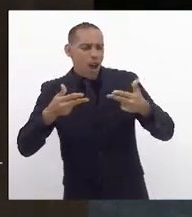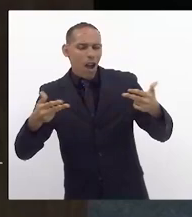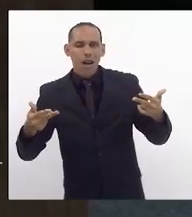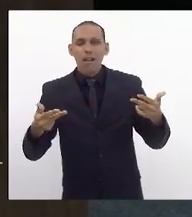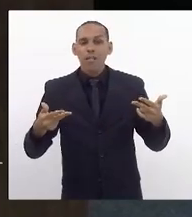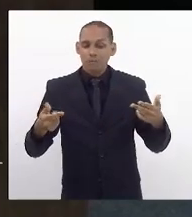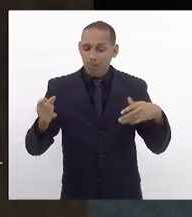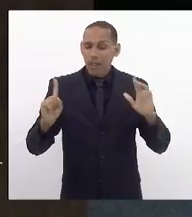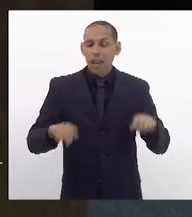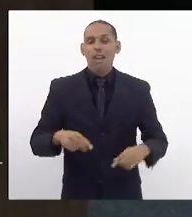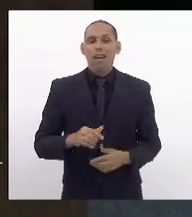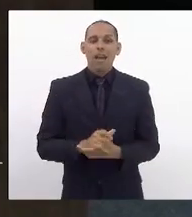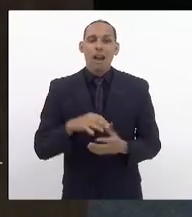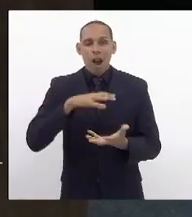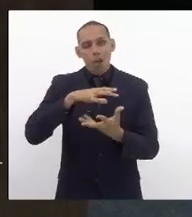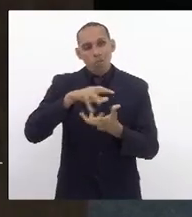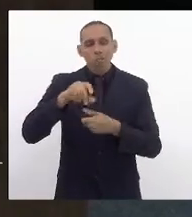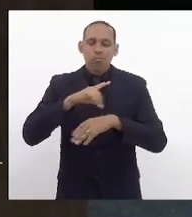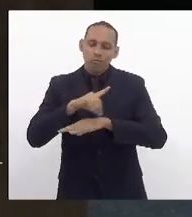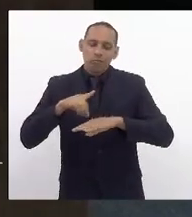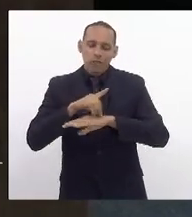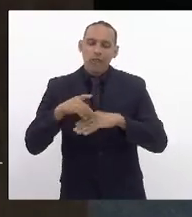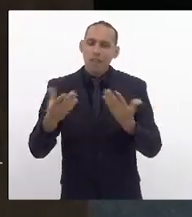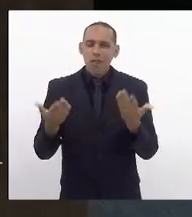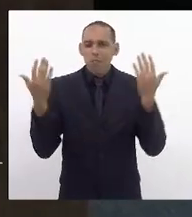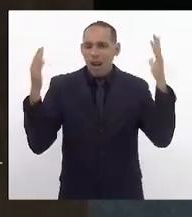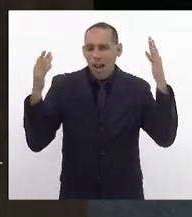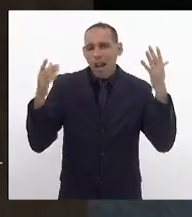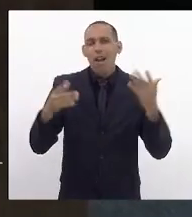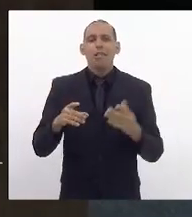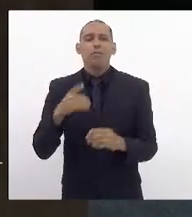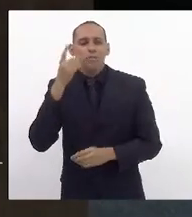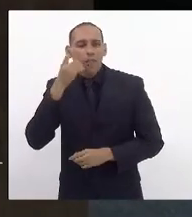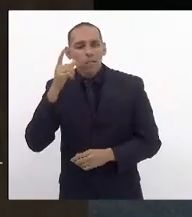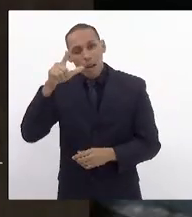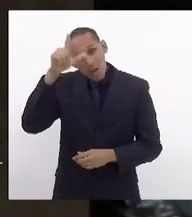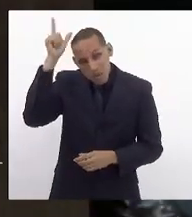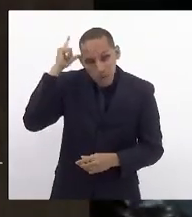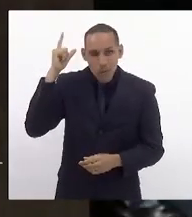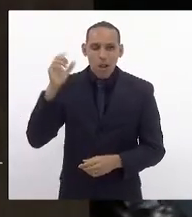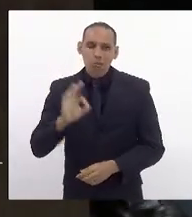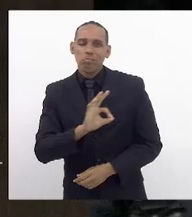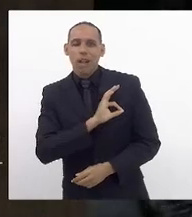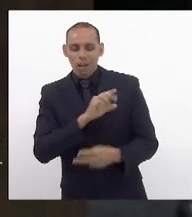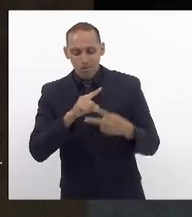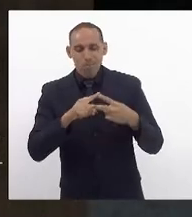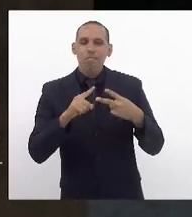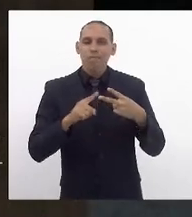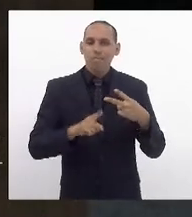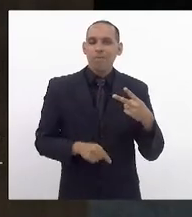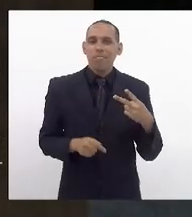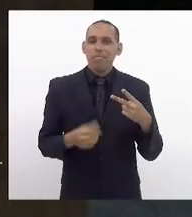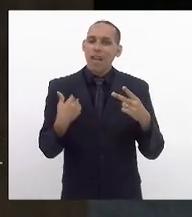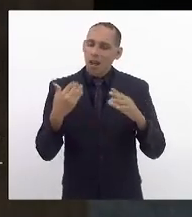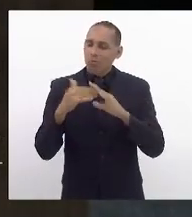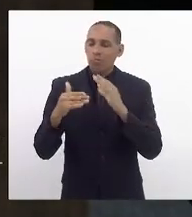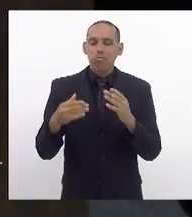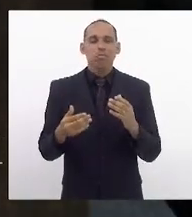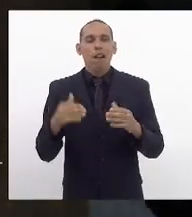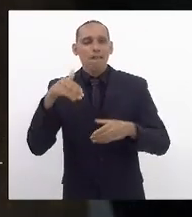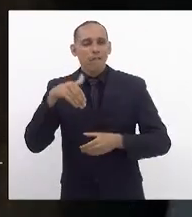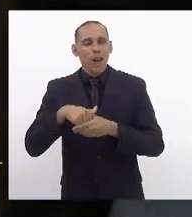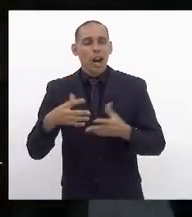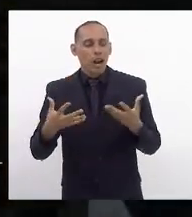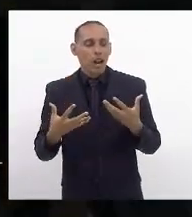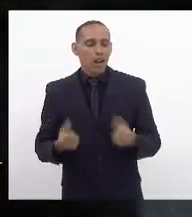que é o mundo digital. Portanto, parabéns ao deputado Luiz Paulo, parabéns à deputada Mata Rocha, e encaminho aqui o voto favorável